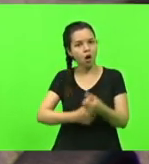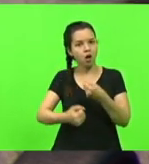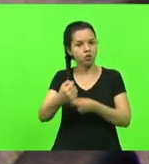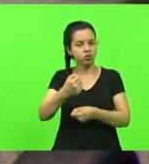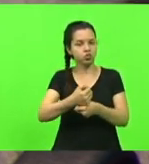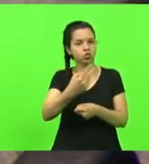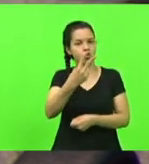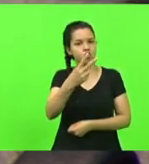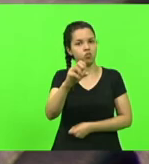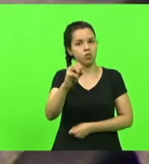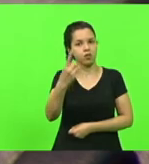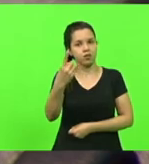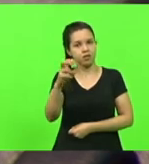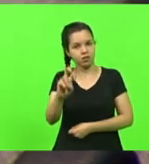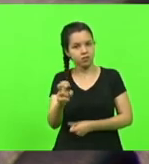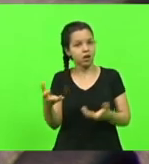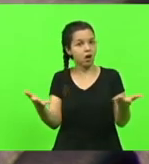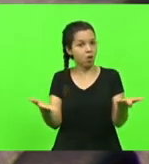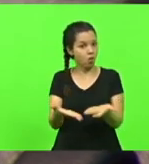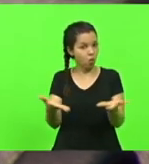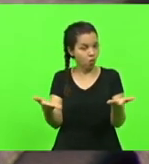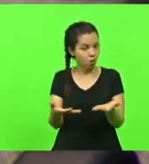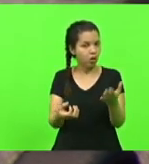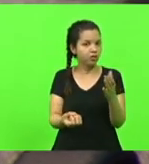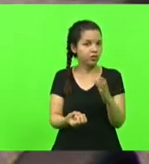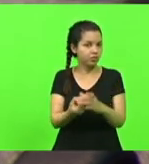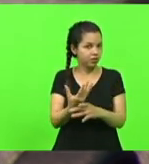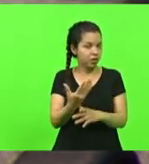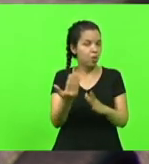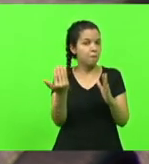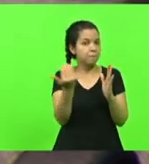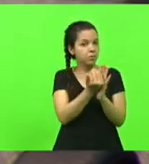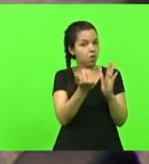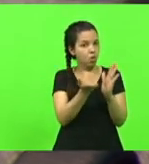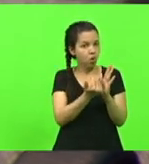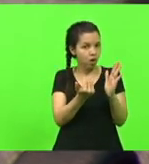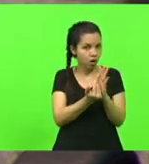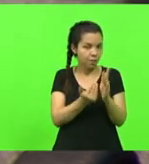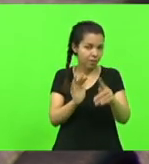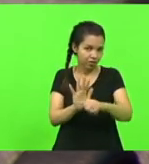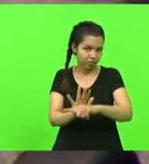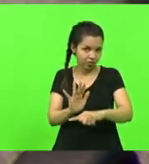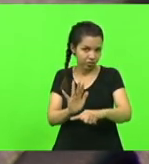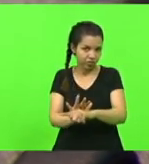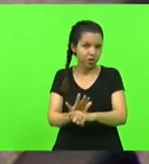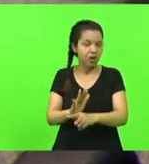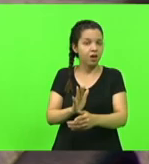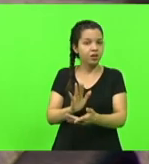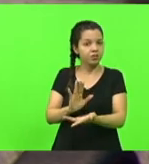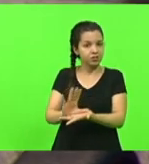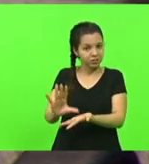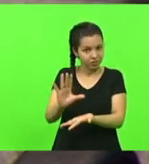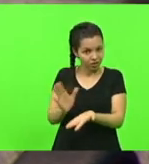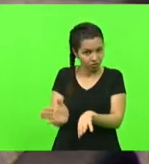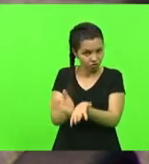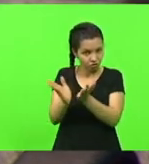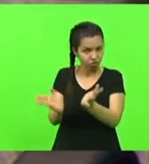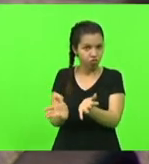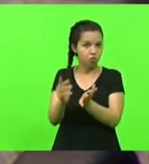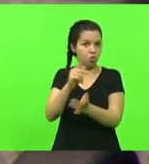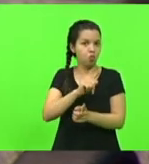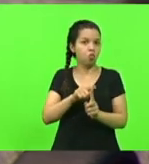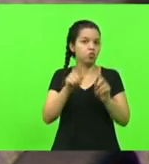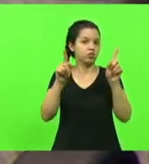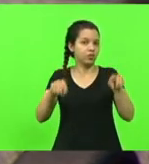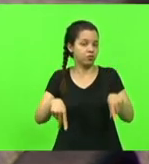e agora ele está criando um programa de benefícios, de incentivo para que o servidor público